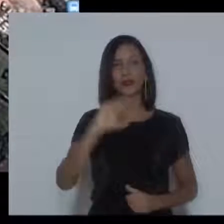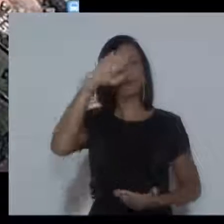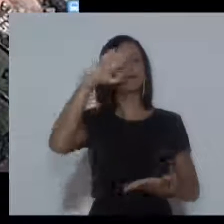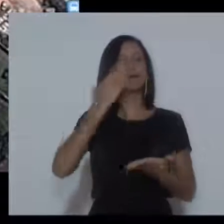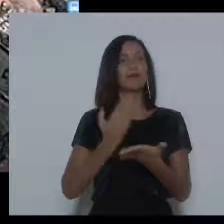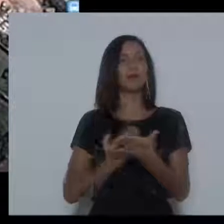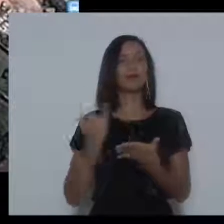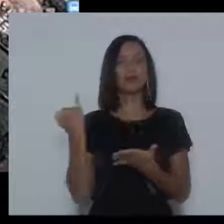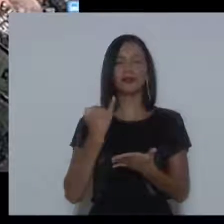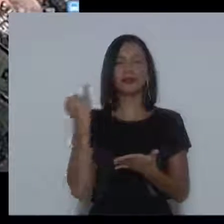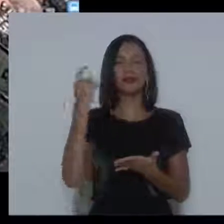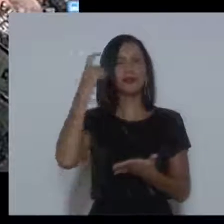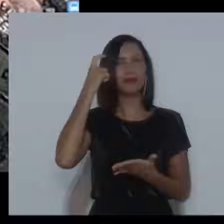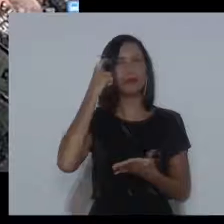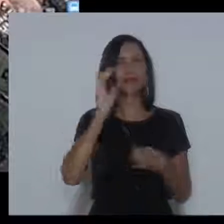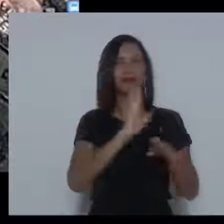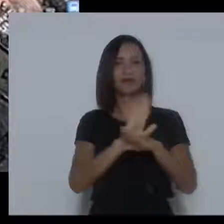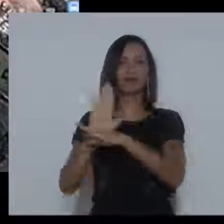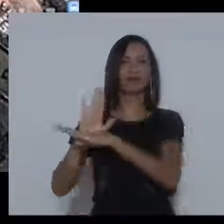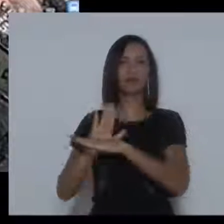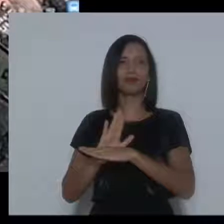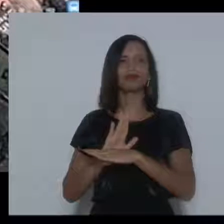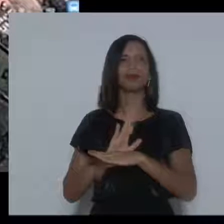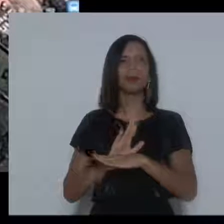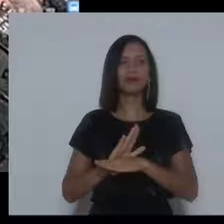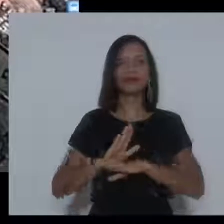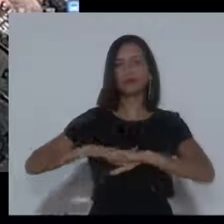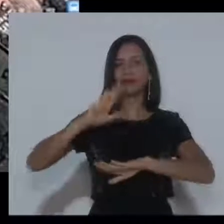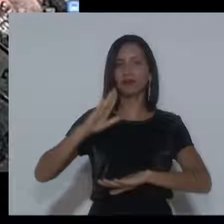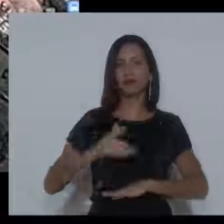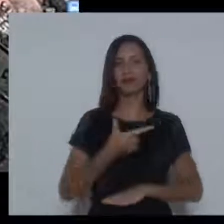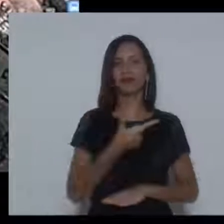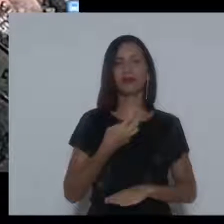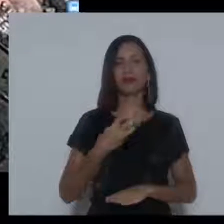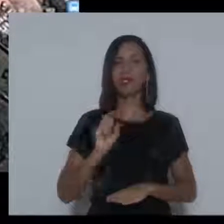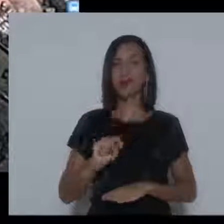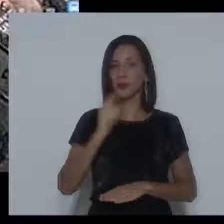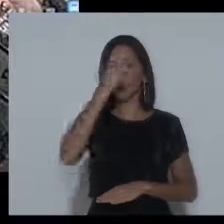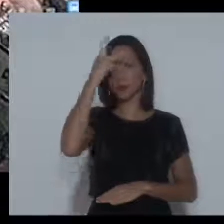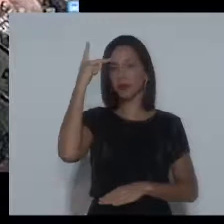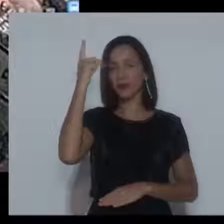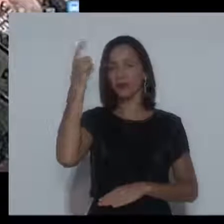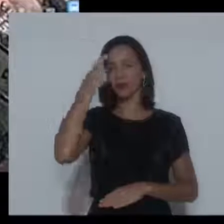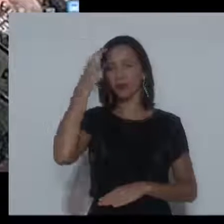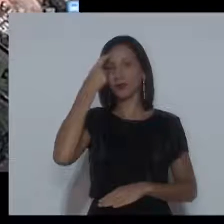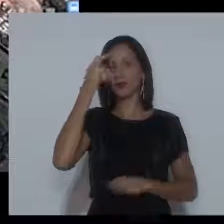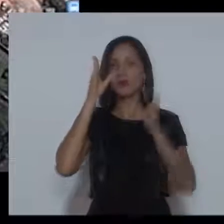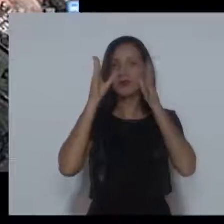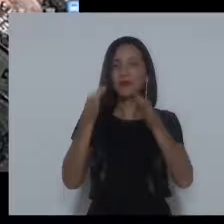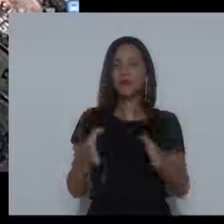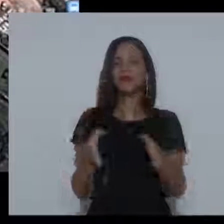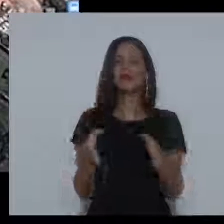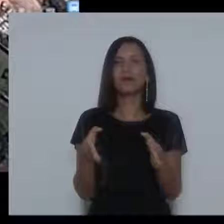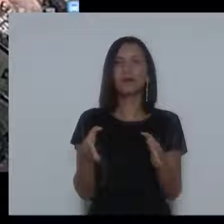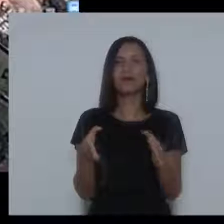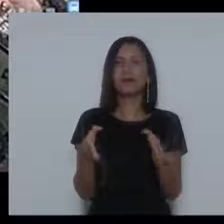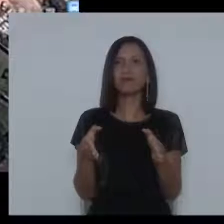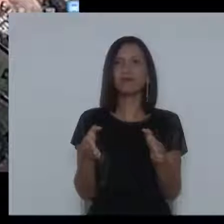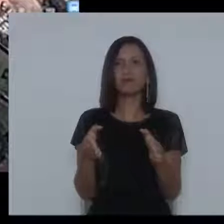importante pensar que vai beneficiar mais de 23 mil pessoas. Eu acho que nós temos que pensar também um pouquinho